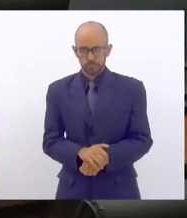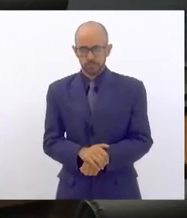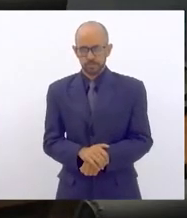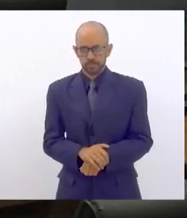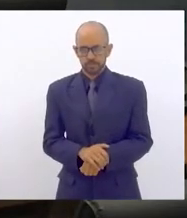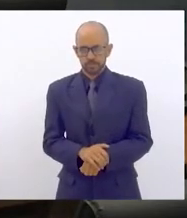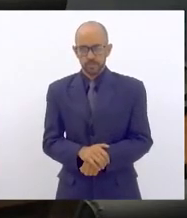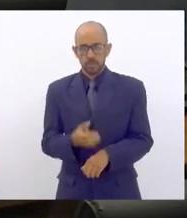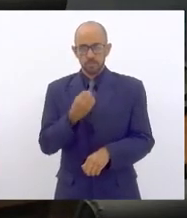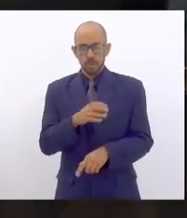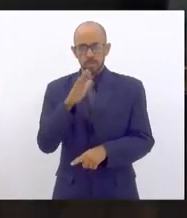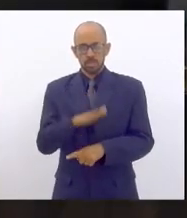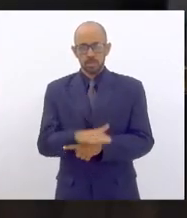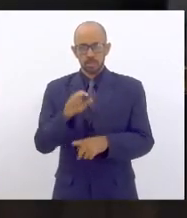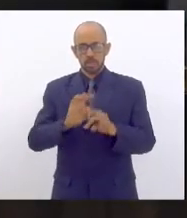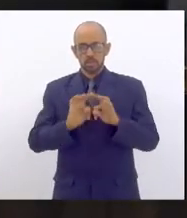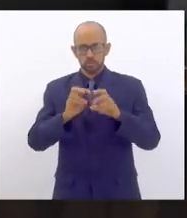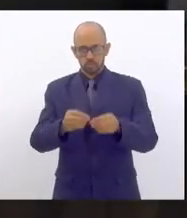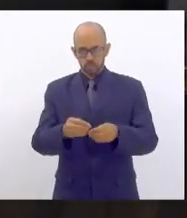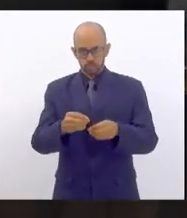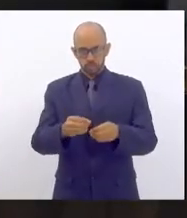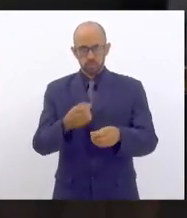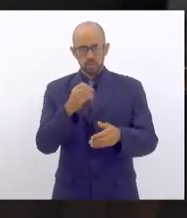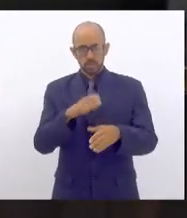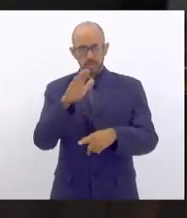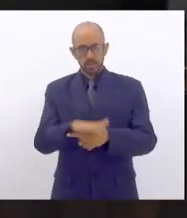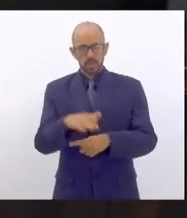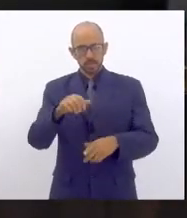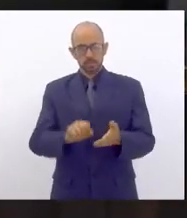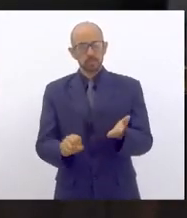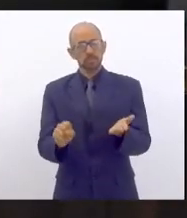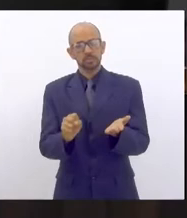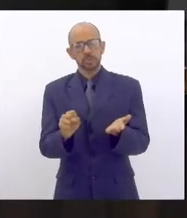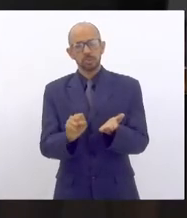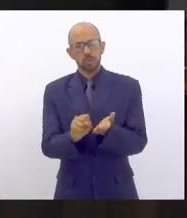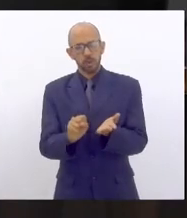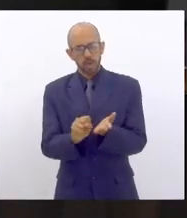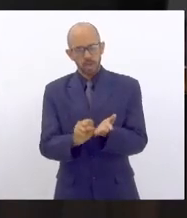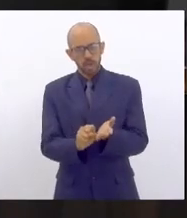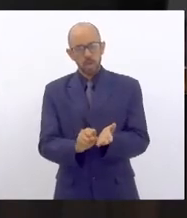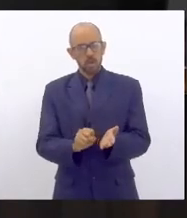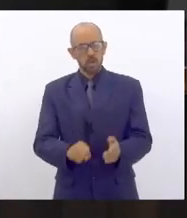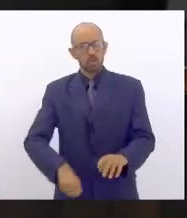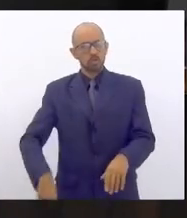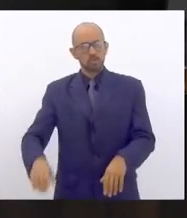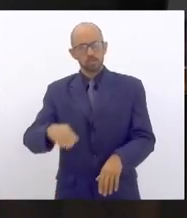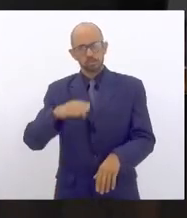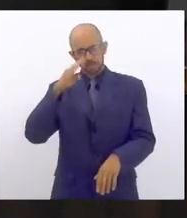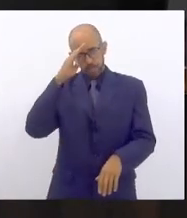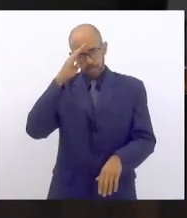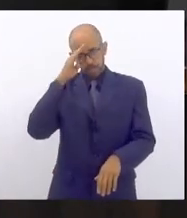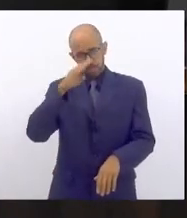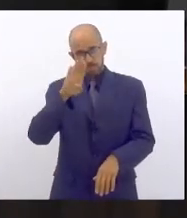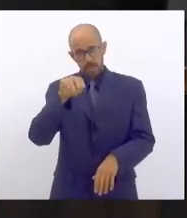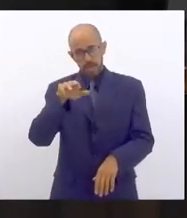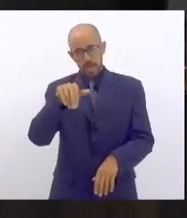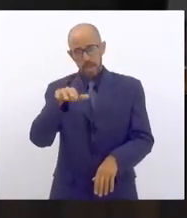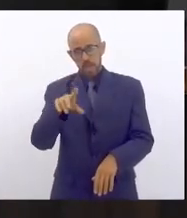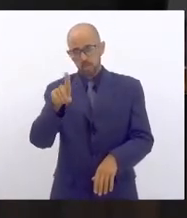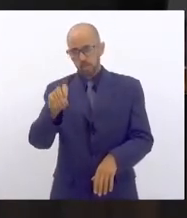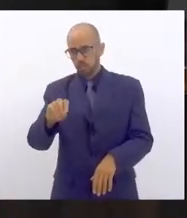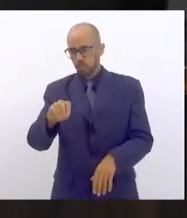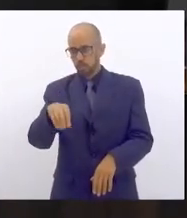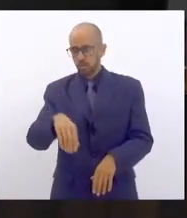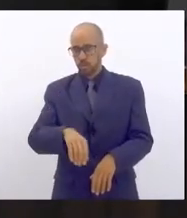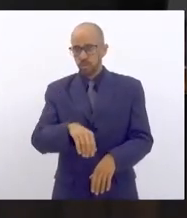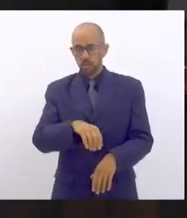Boa tarde a todas e todos. Boa tarde, Samuel Malafaia, Subtenente Bernardo, Marcelo Dino. Boa tarde, Carlos